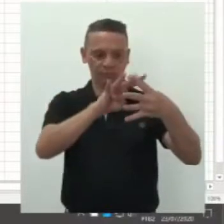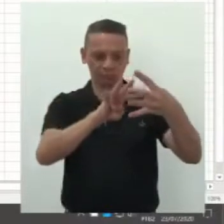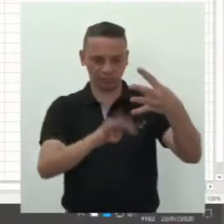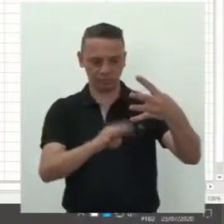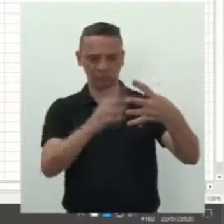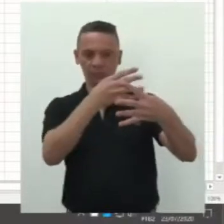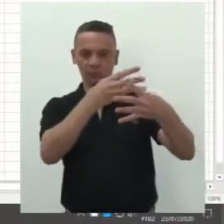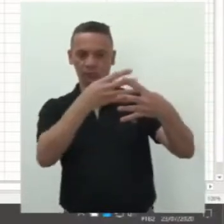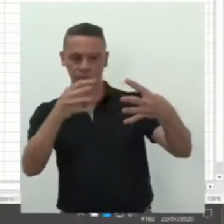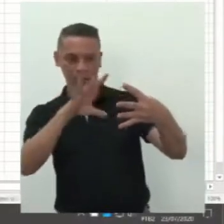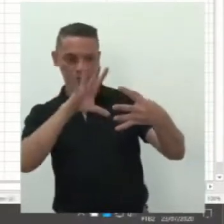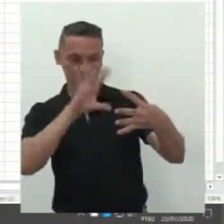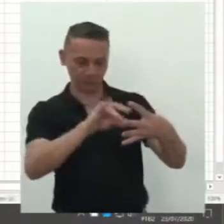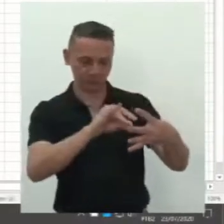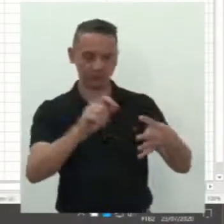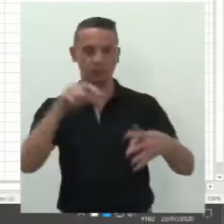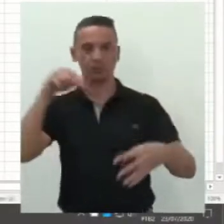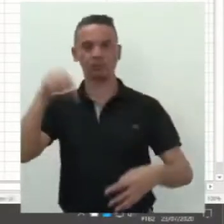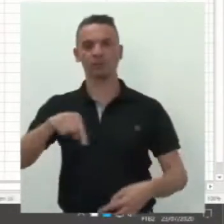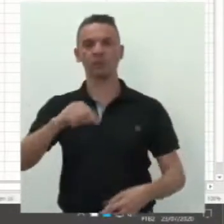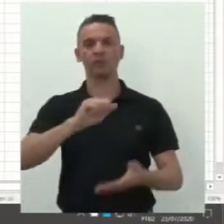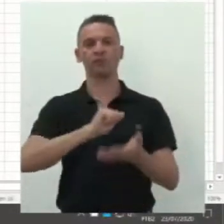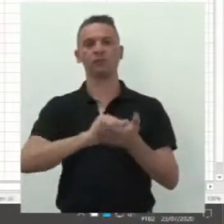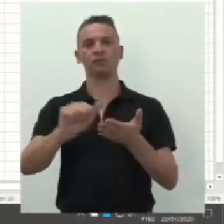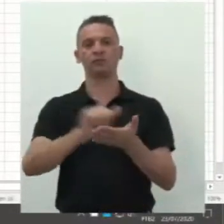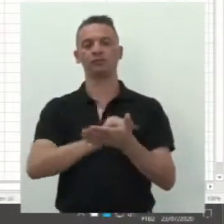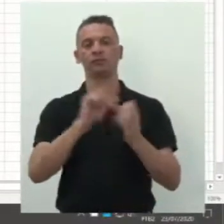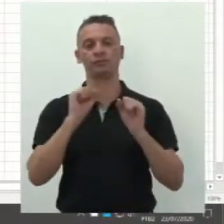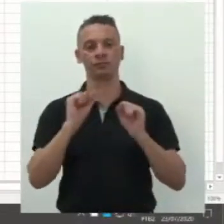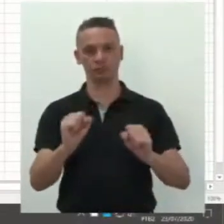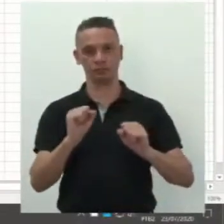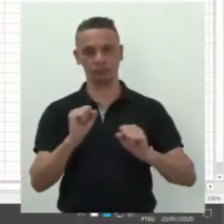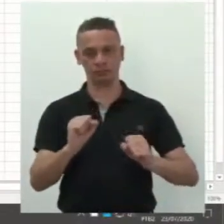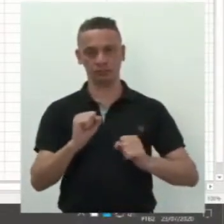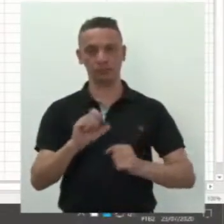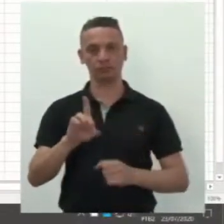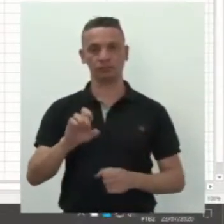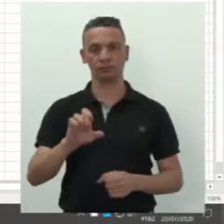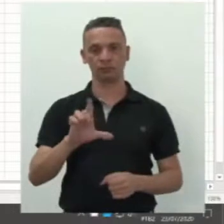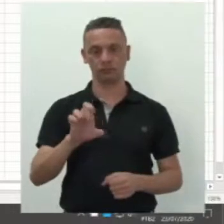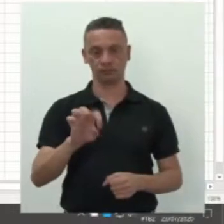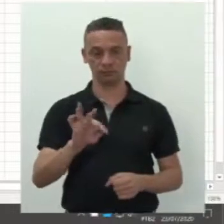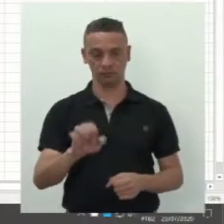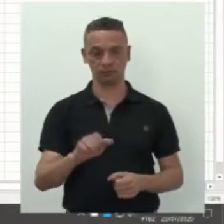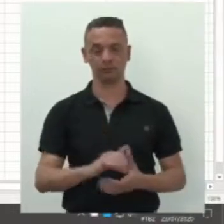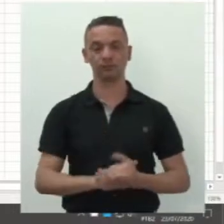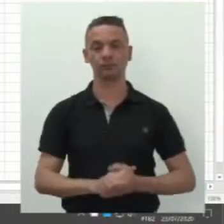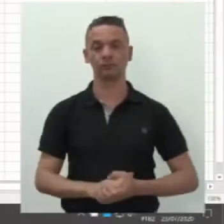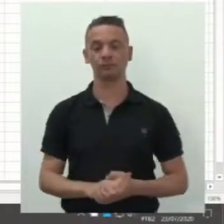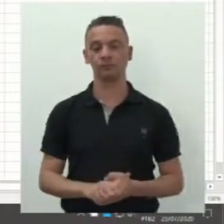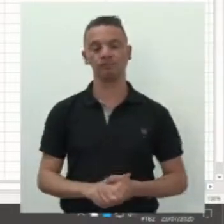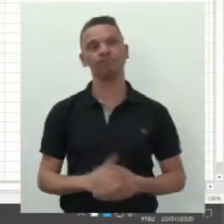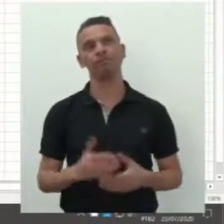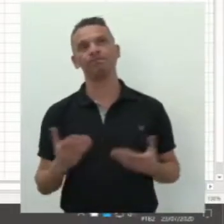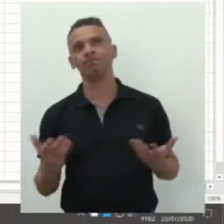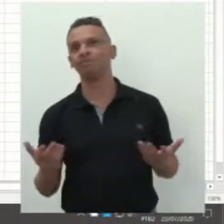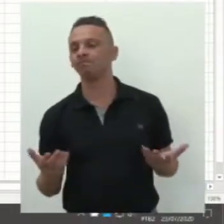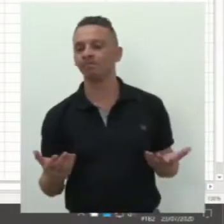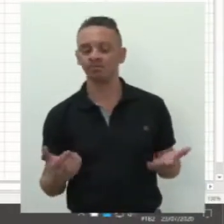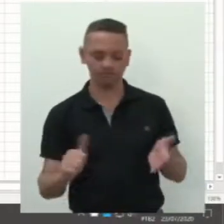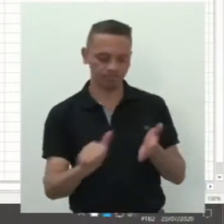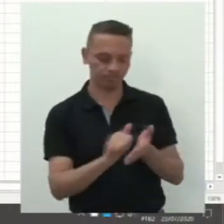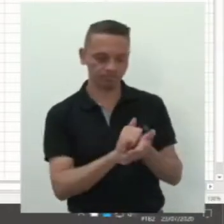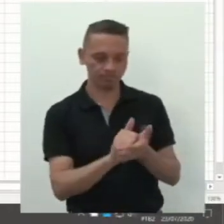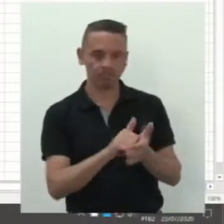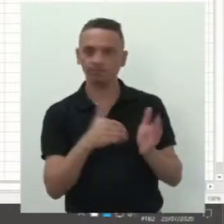e clicar em delete, por exemplo, né? Se eu clico em delete, eu apago tudo. Poxa, mas apaguei e não